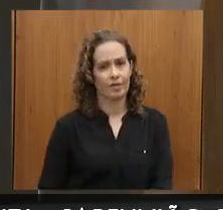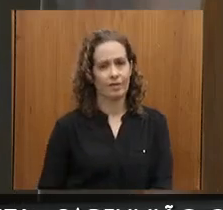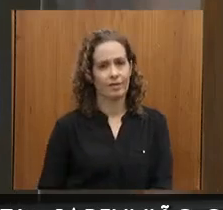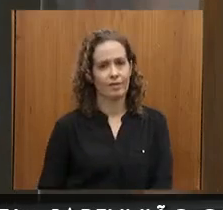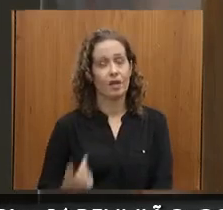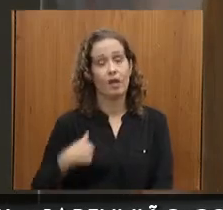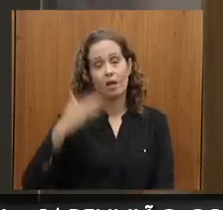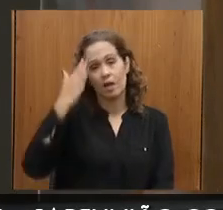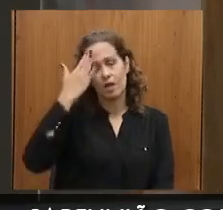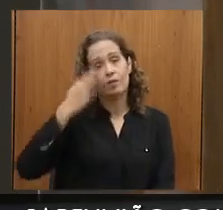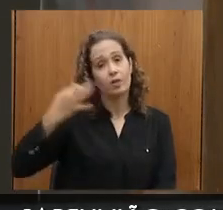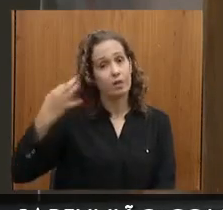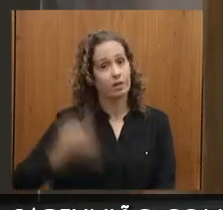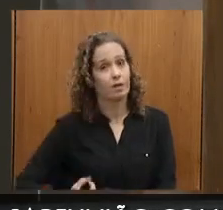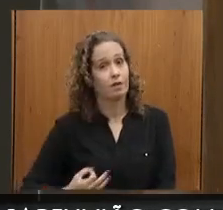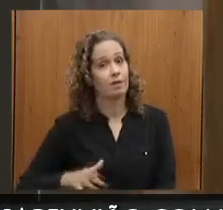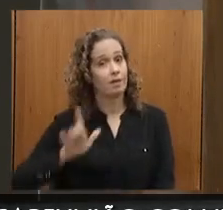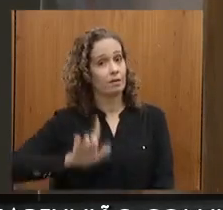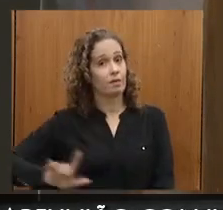compreendo a lógica